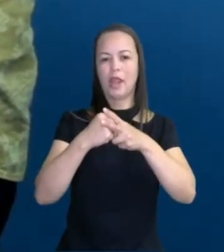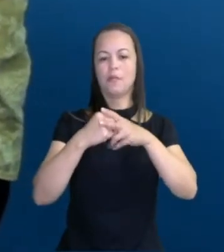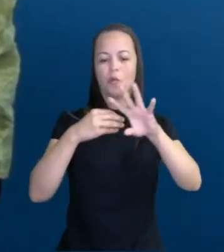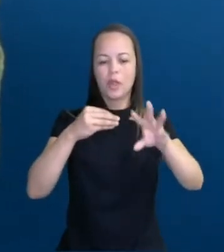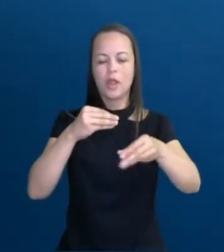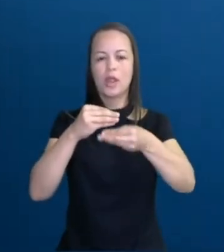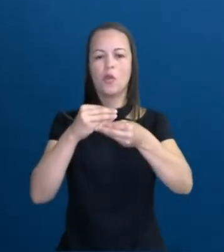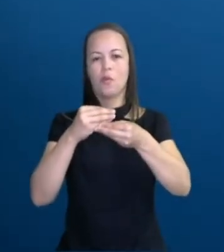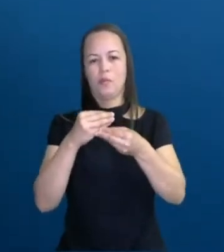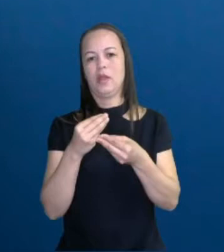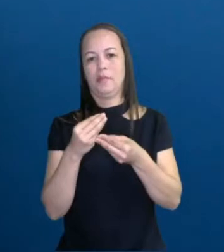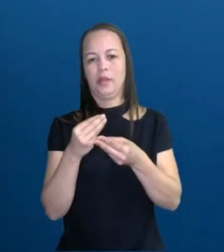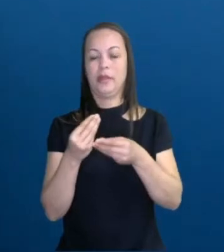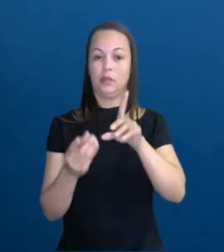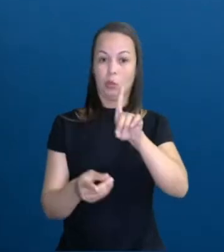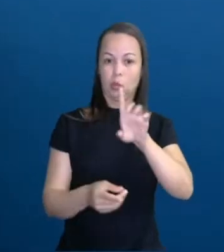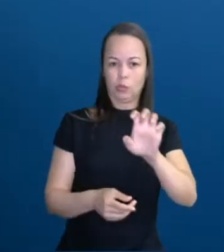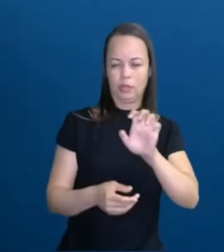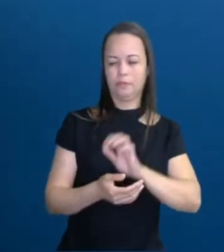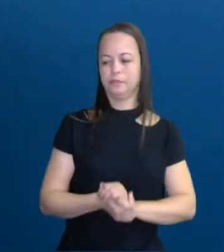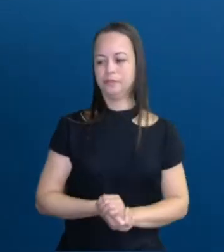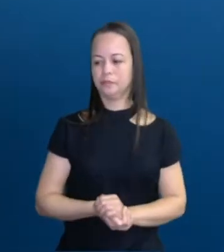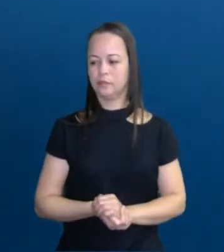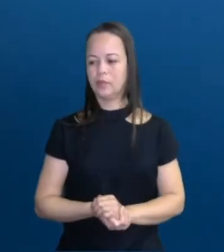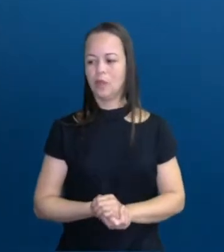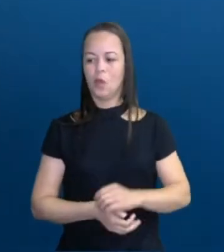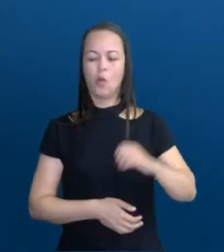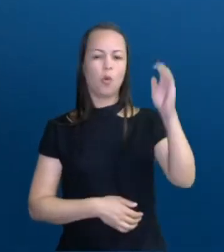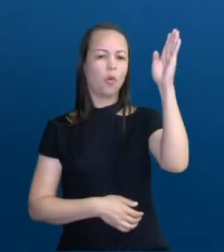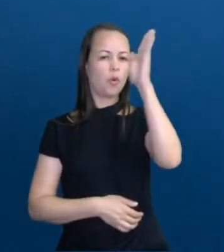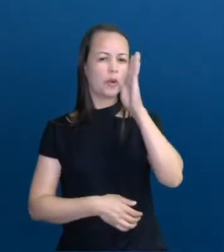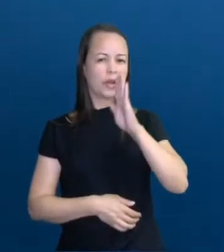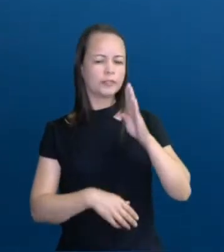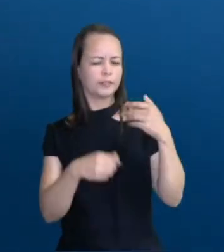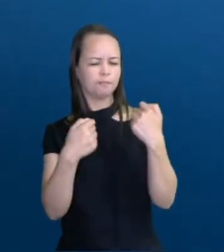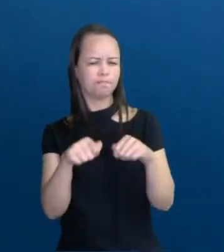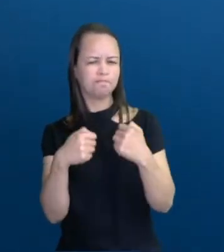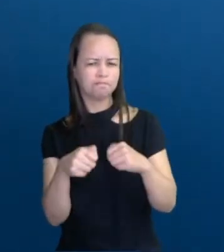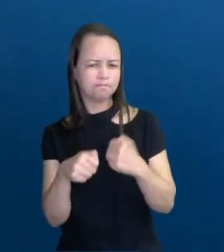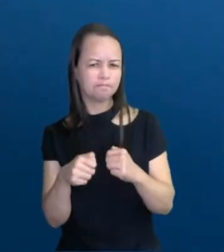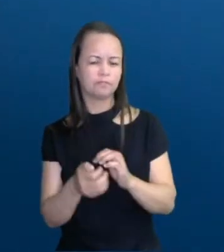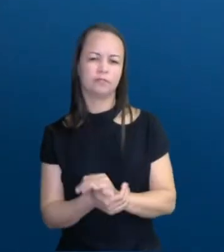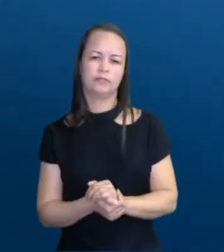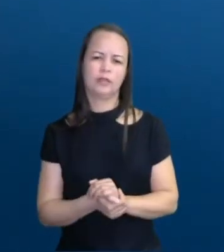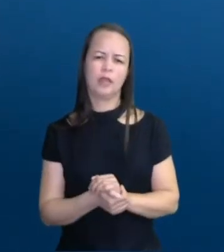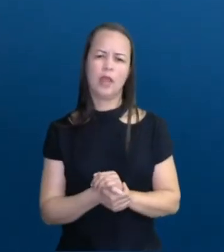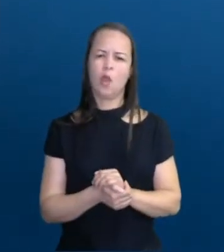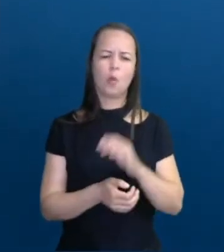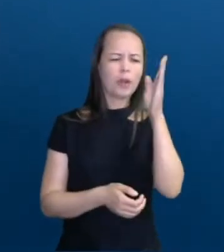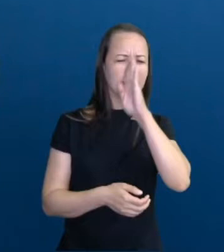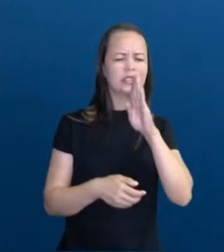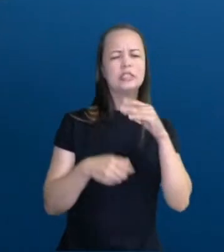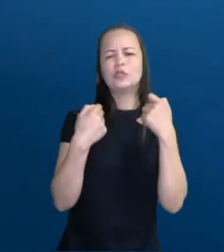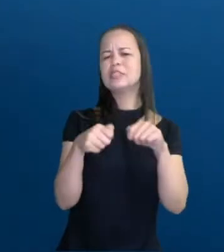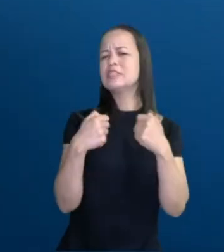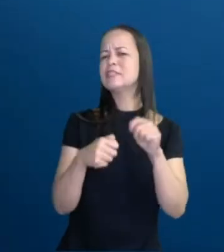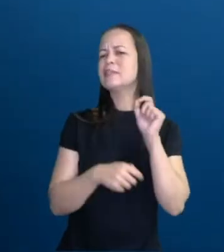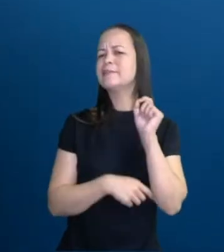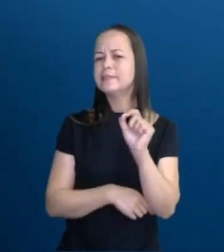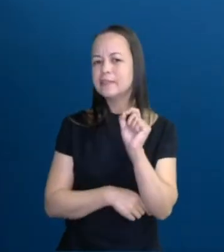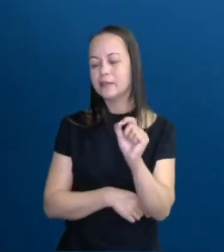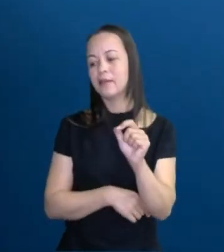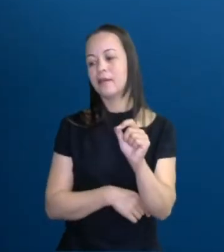uma preposição. O Brasil necessita. O Brasil necessita de quê? Quem necessita, necessita de alguma